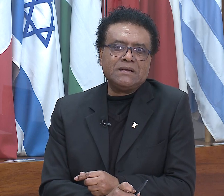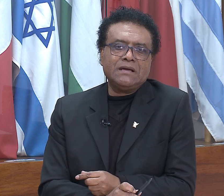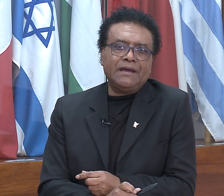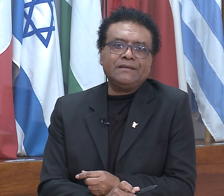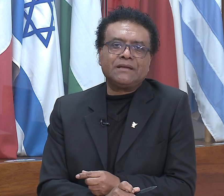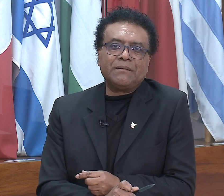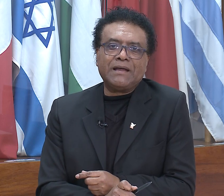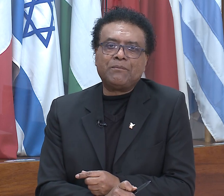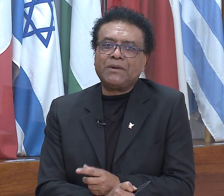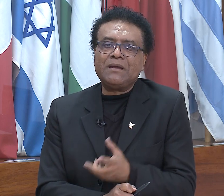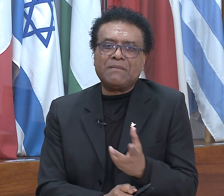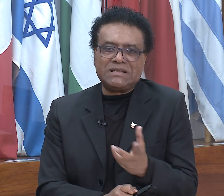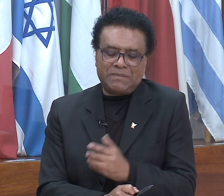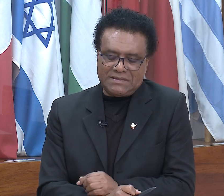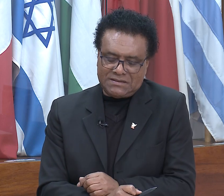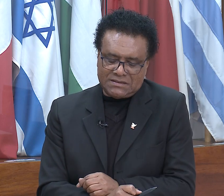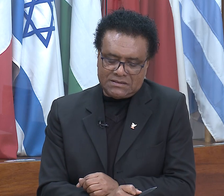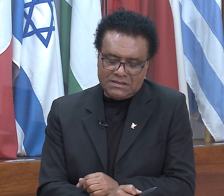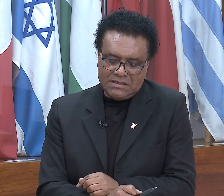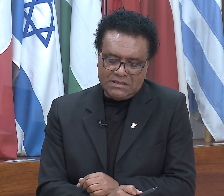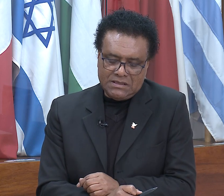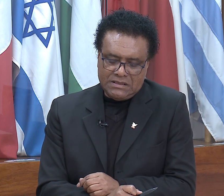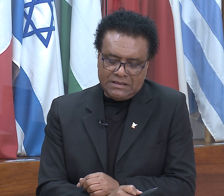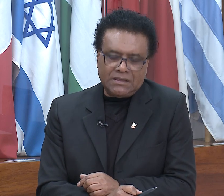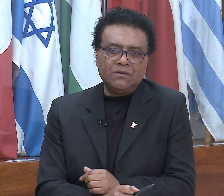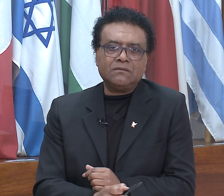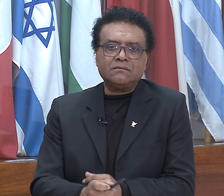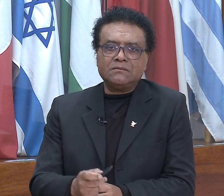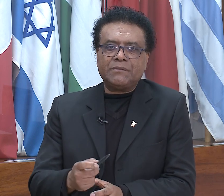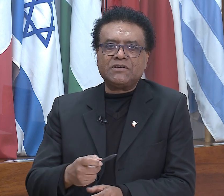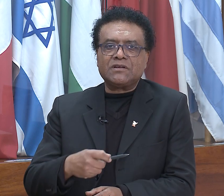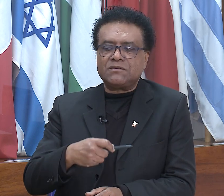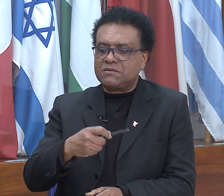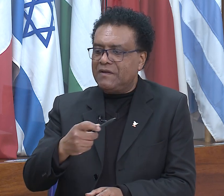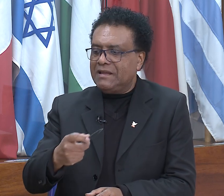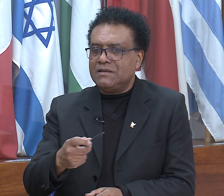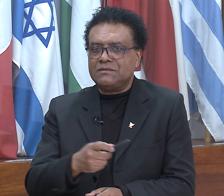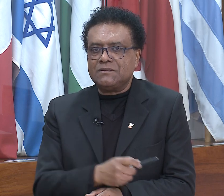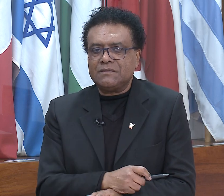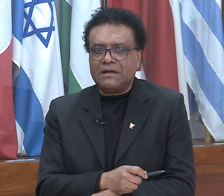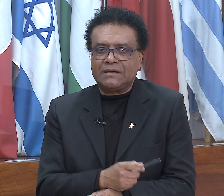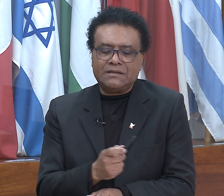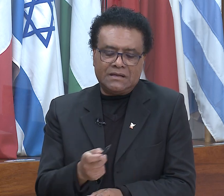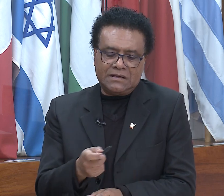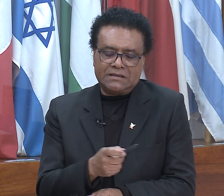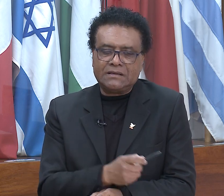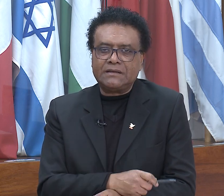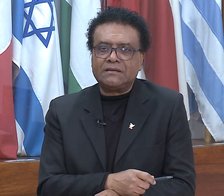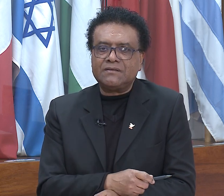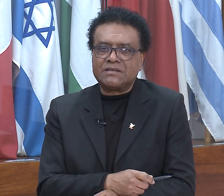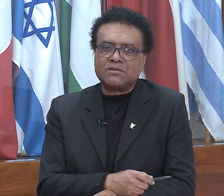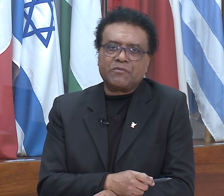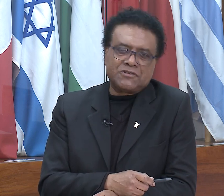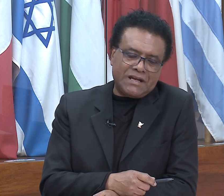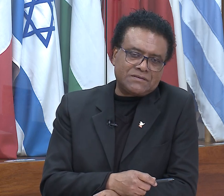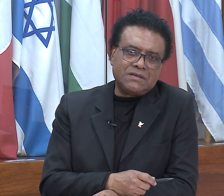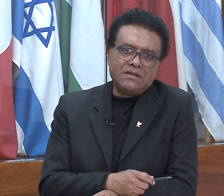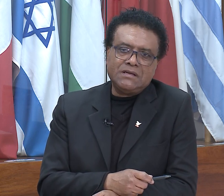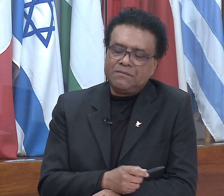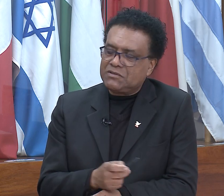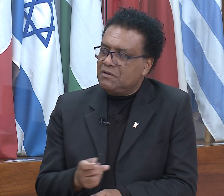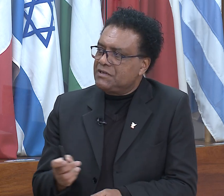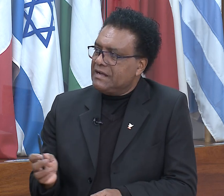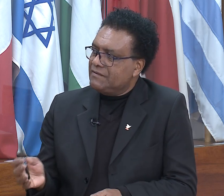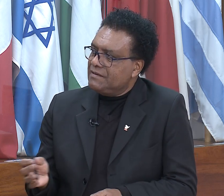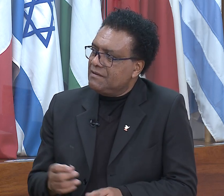sempre em trabalhar por quem mais precisa então na medida que nós estamos falando aqui na entrevista dos projetos